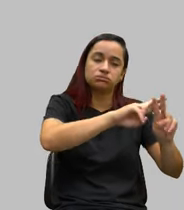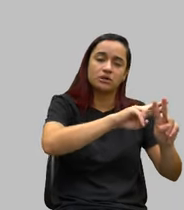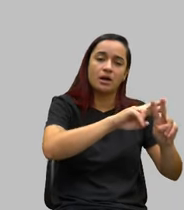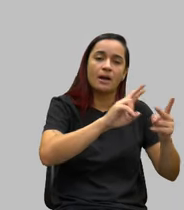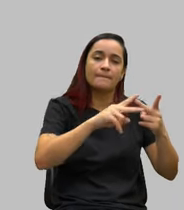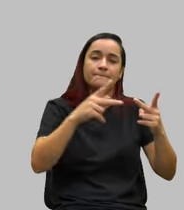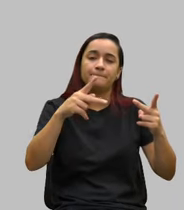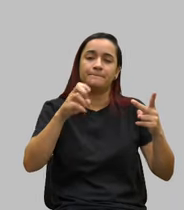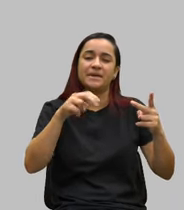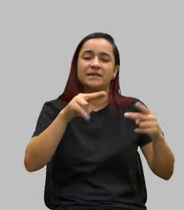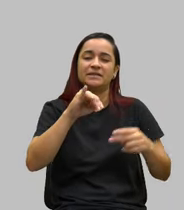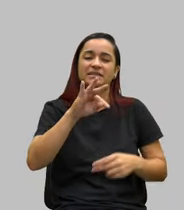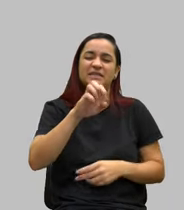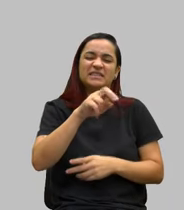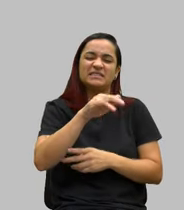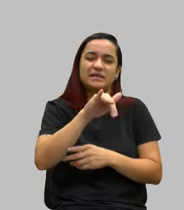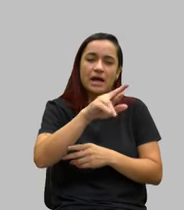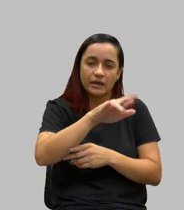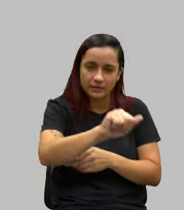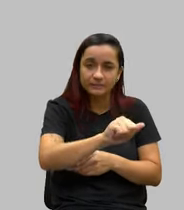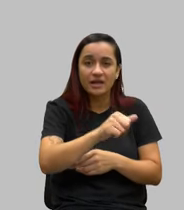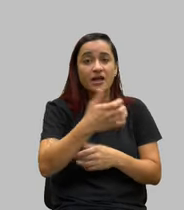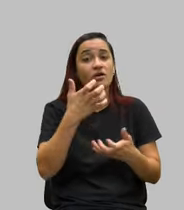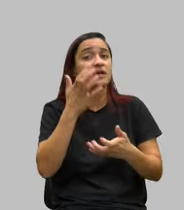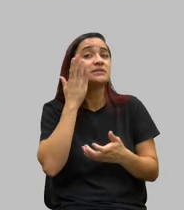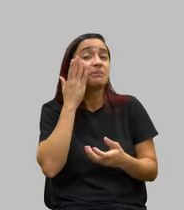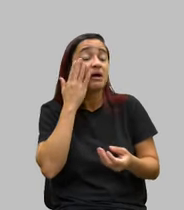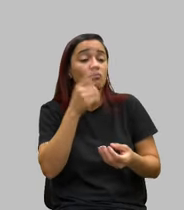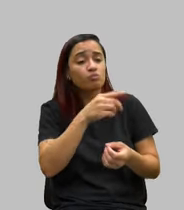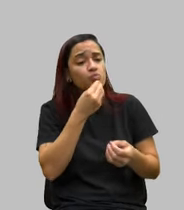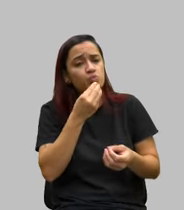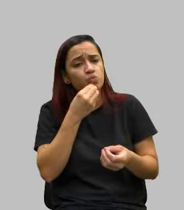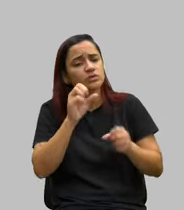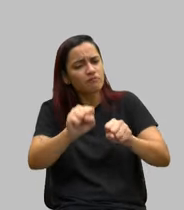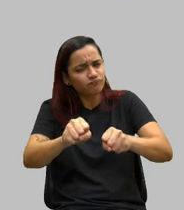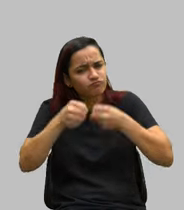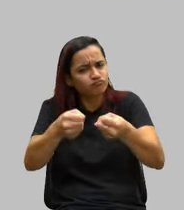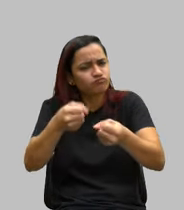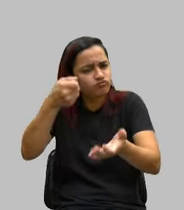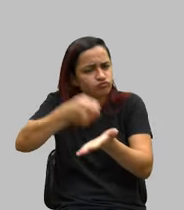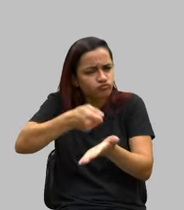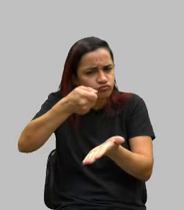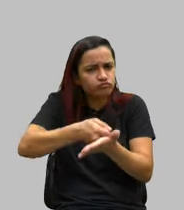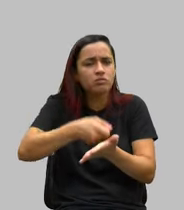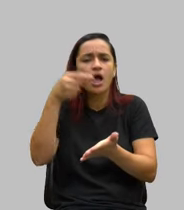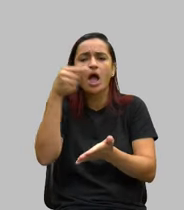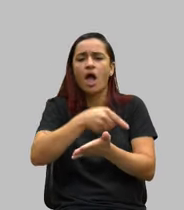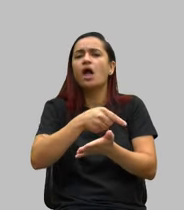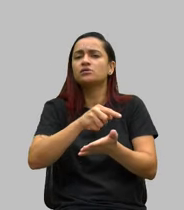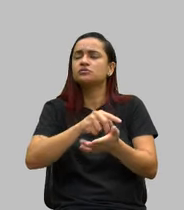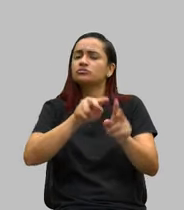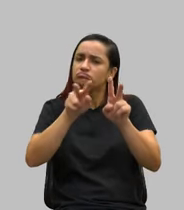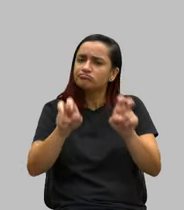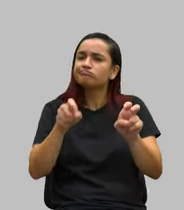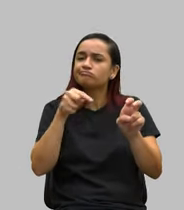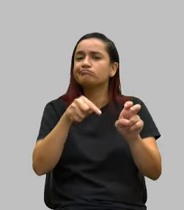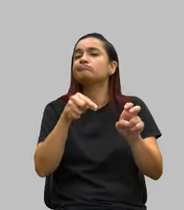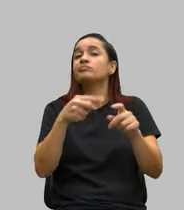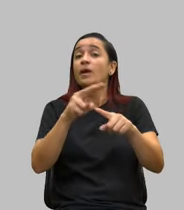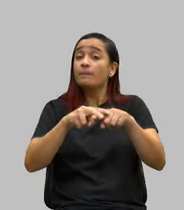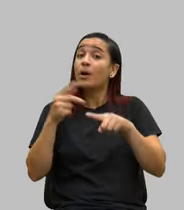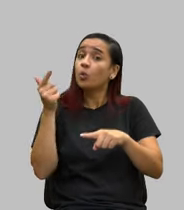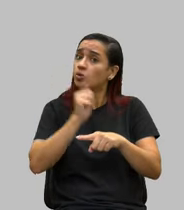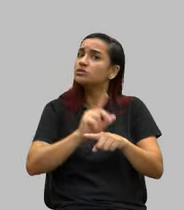o secretário pudesse ser um pouco mais firme com essa com essa diretriz esse posicionamento para de fato